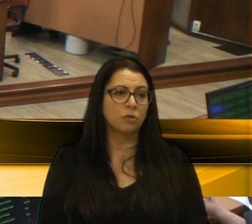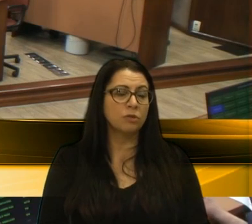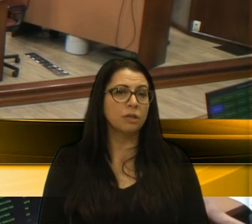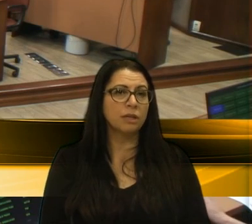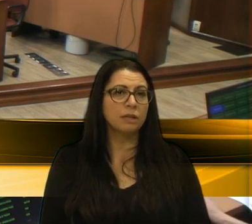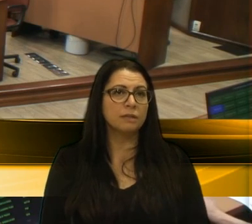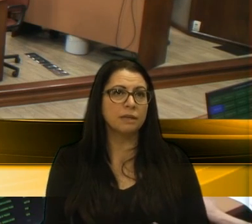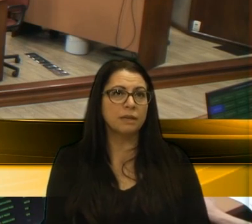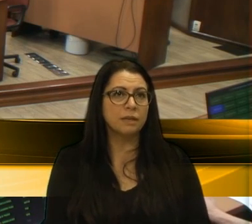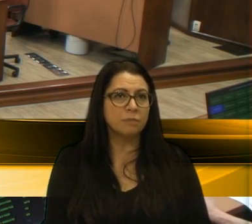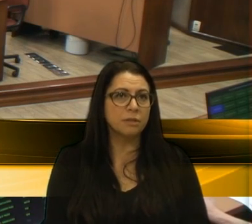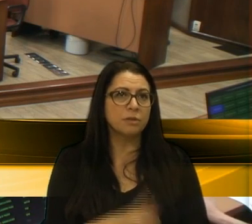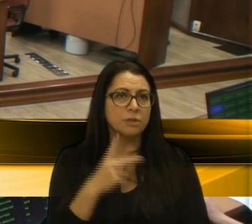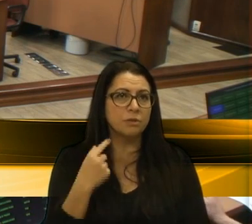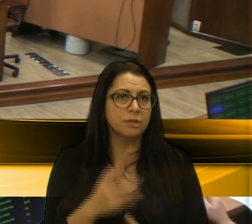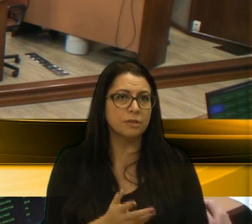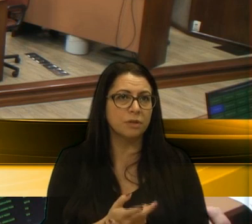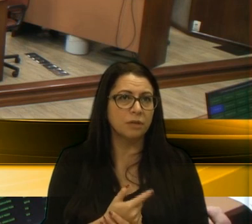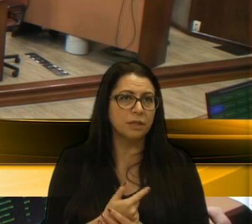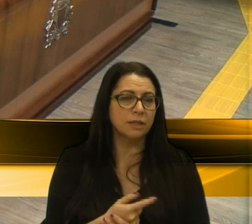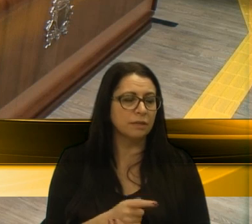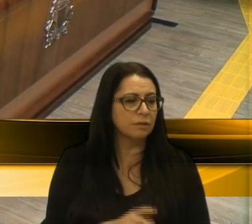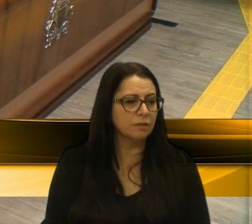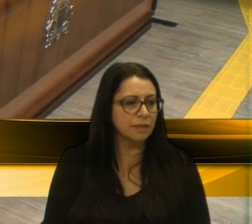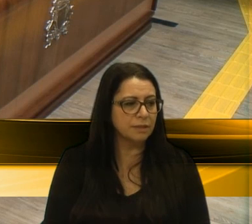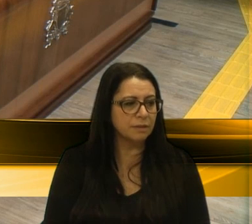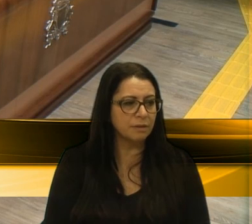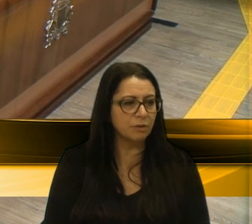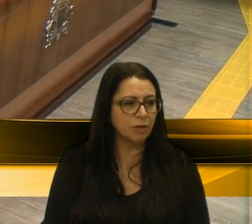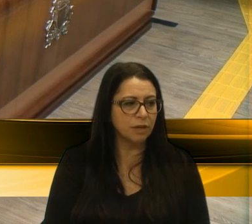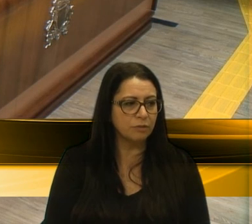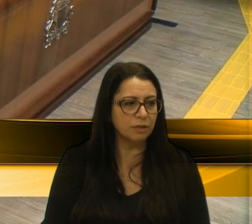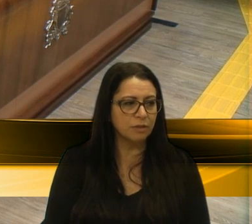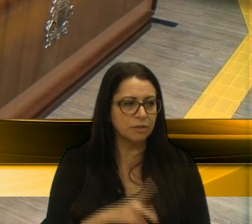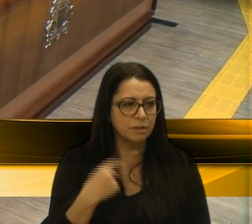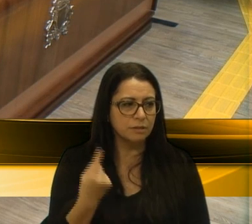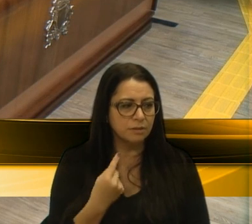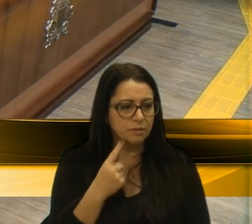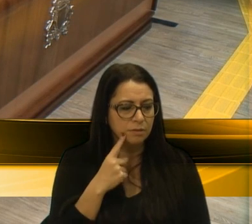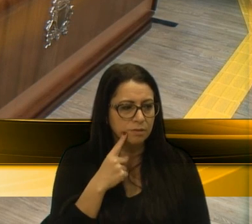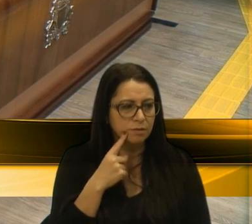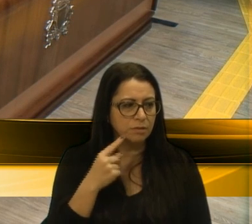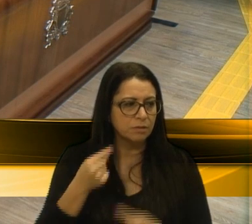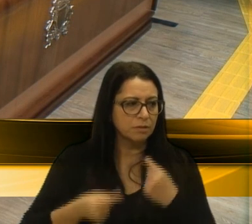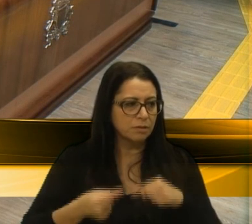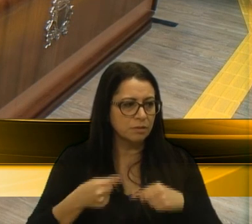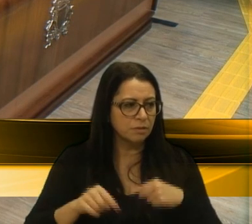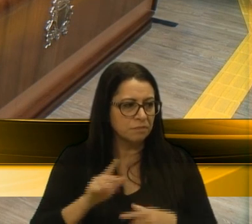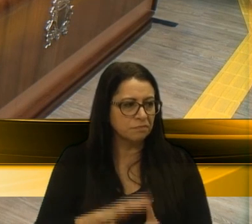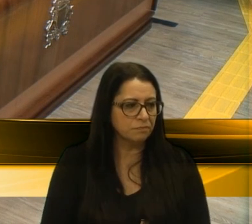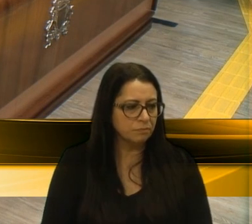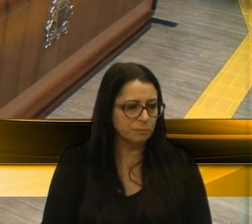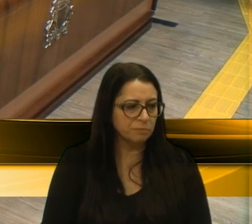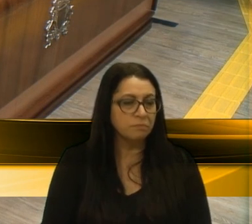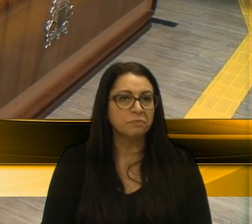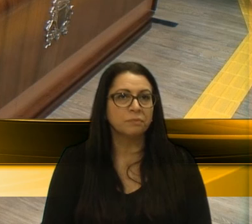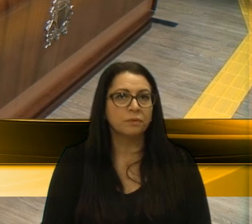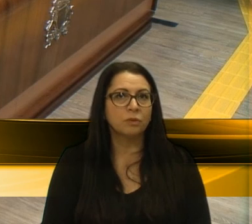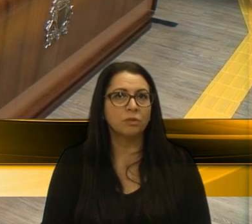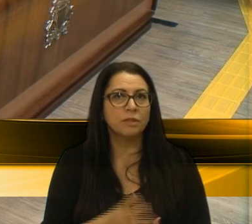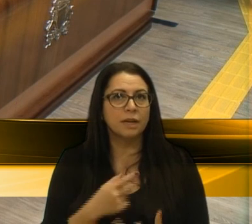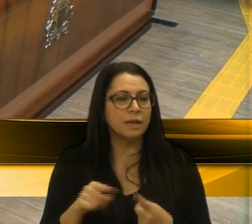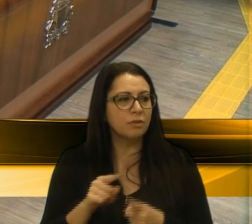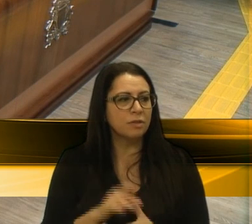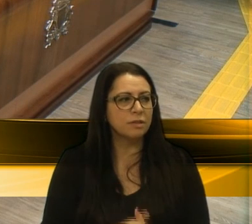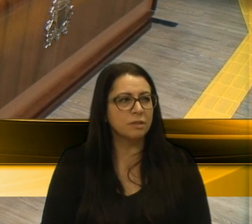um absurdo fisiologismo, né? Na realidade, se escamoteia uma discussão fundamental que é